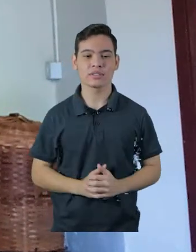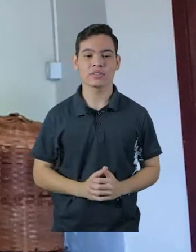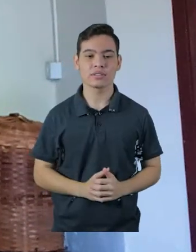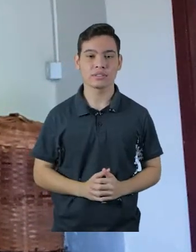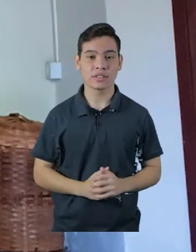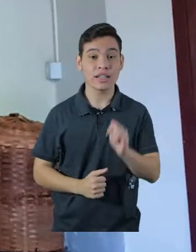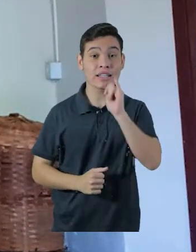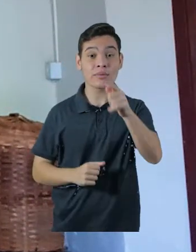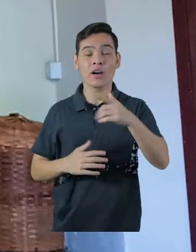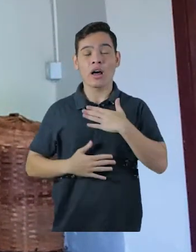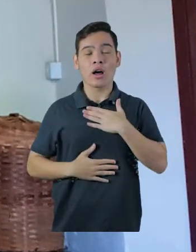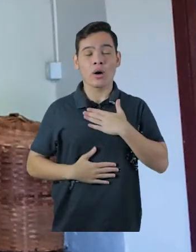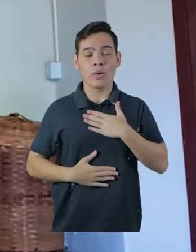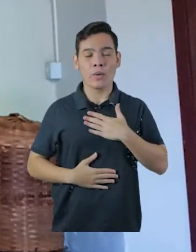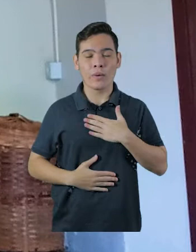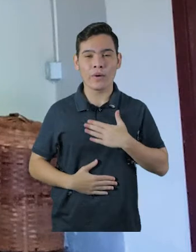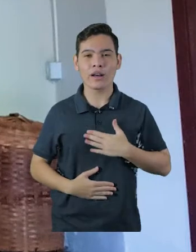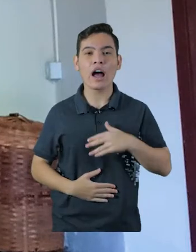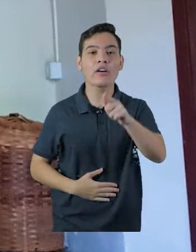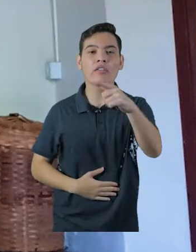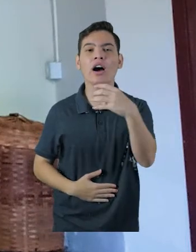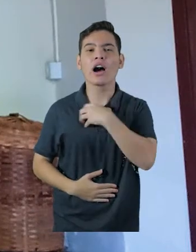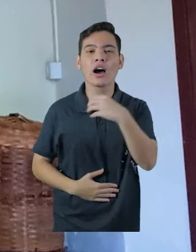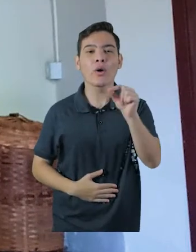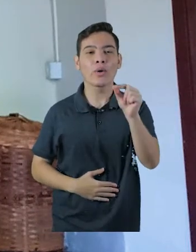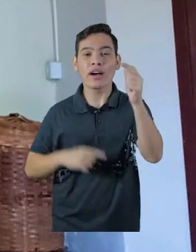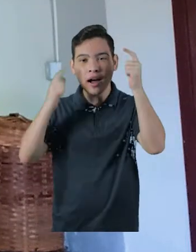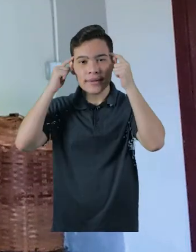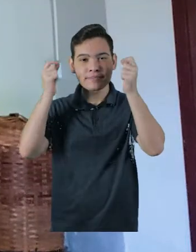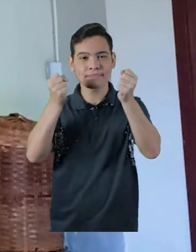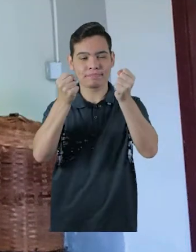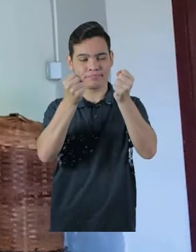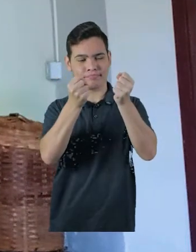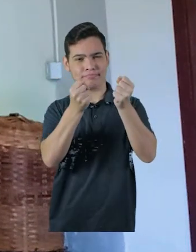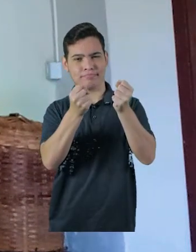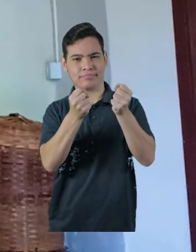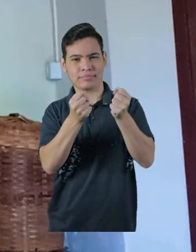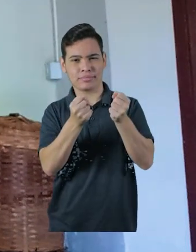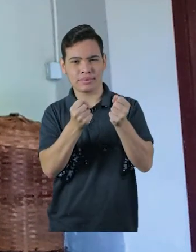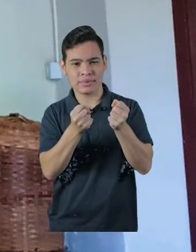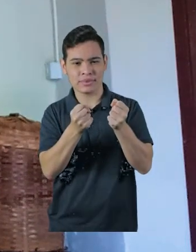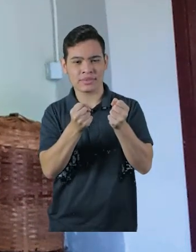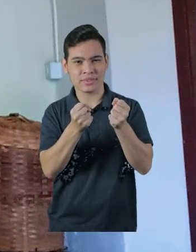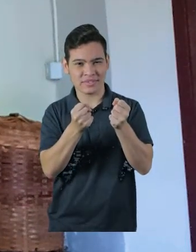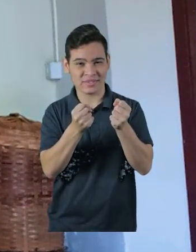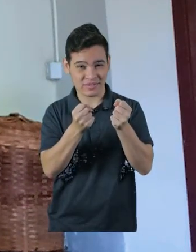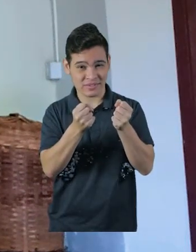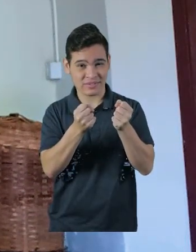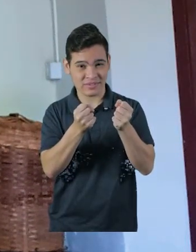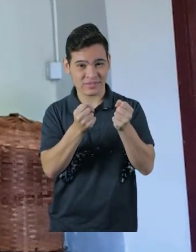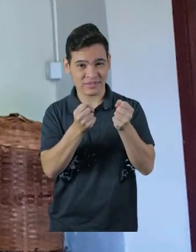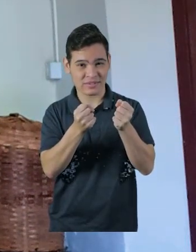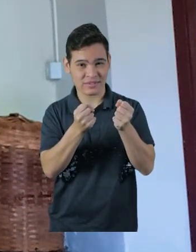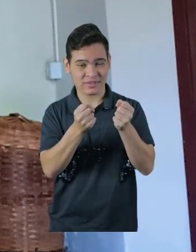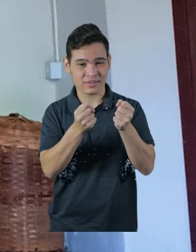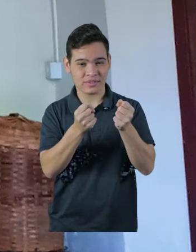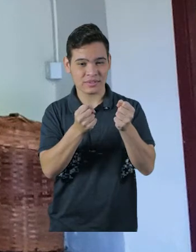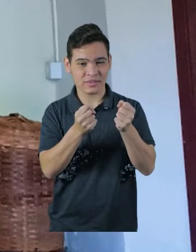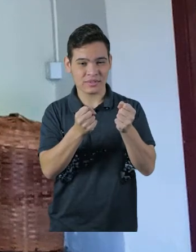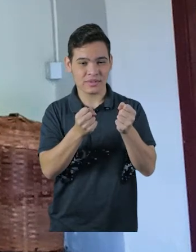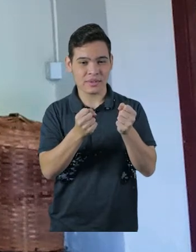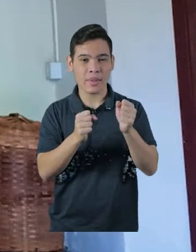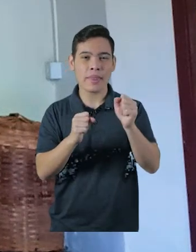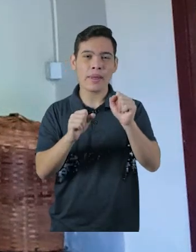Você começa a perceber que a cabeça tem um peso próprio e deixa essa